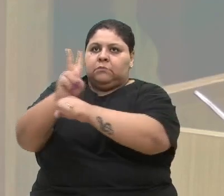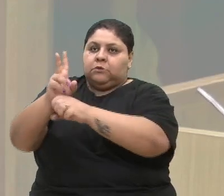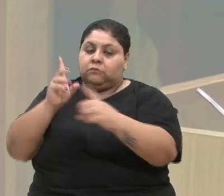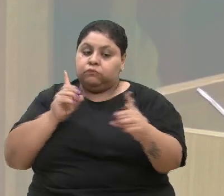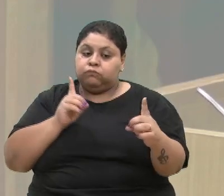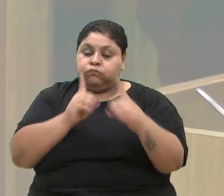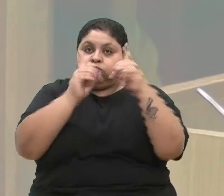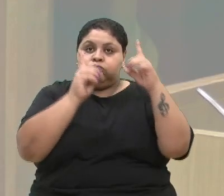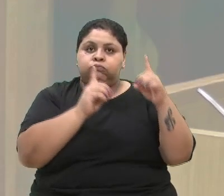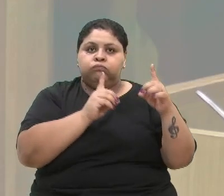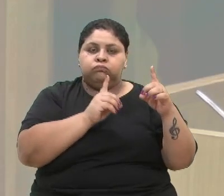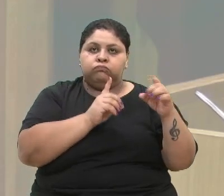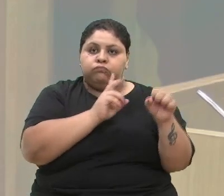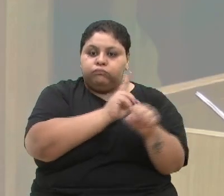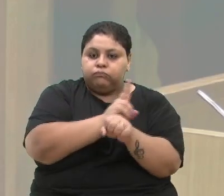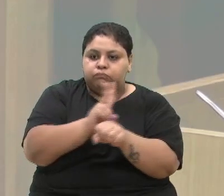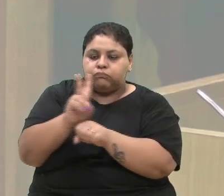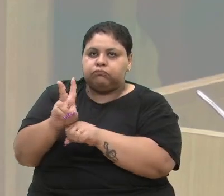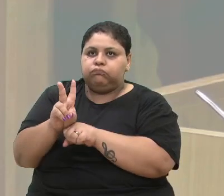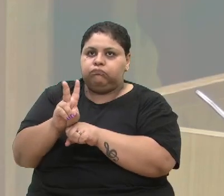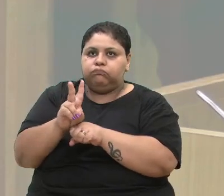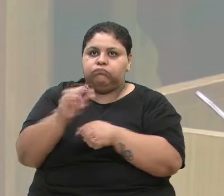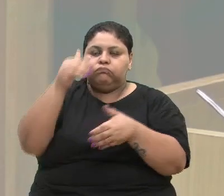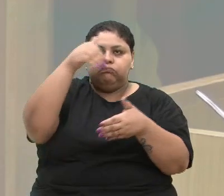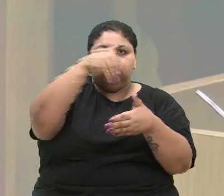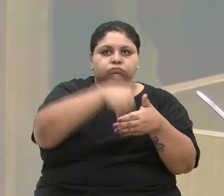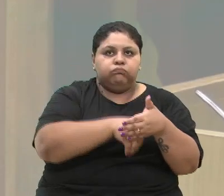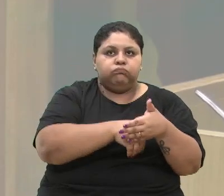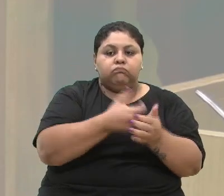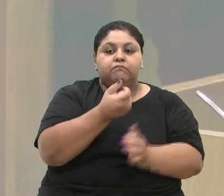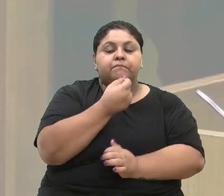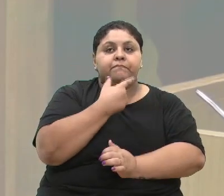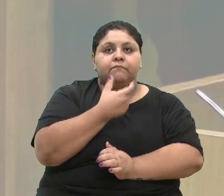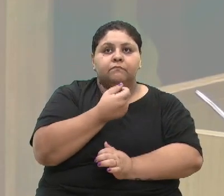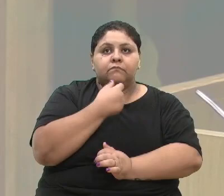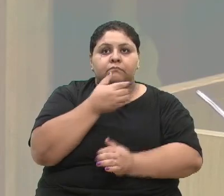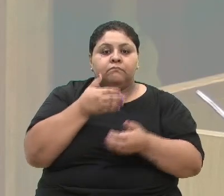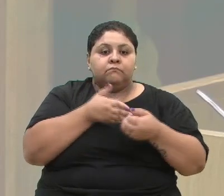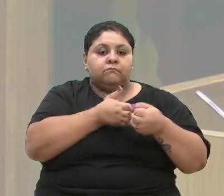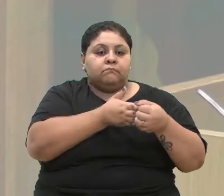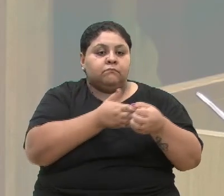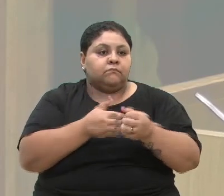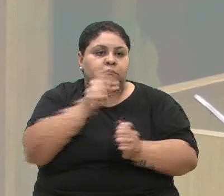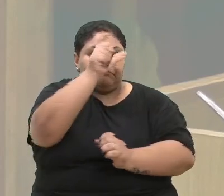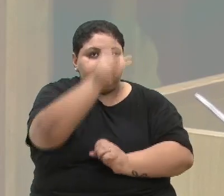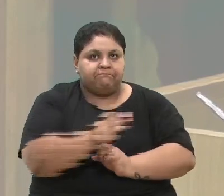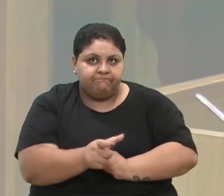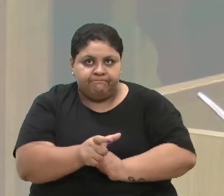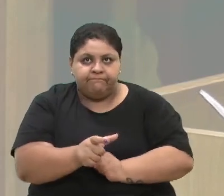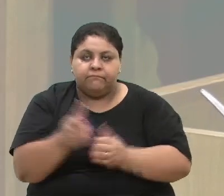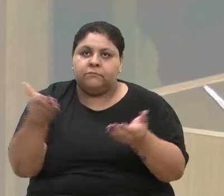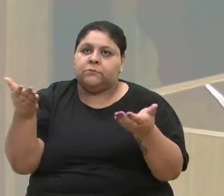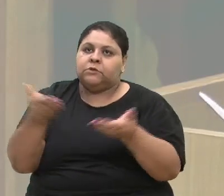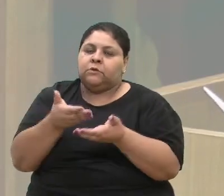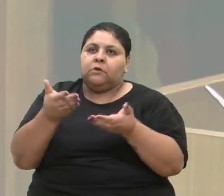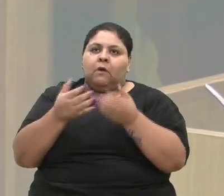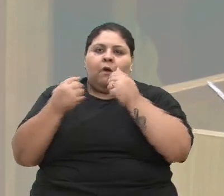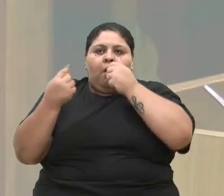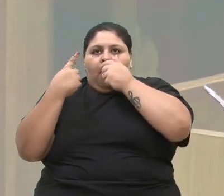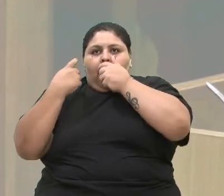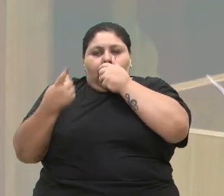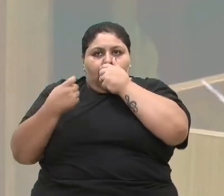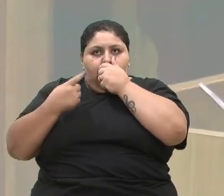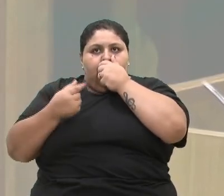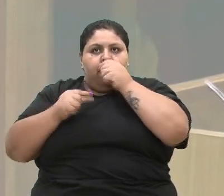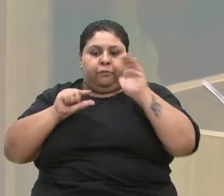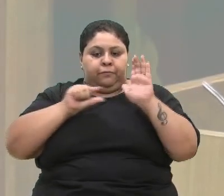diagnóstico, tratamento, incluindo prescrição medicamentosa e acompanhamento de pacientes. E agora vem o interessante do parágrafo